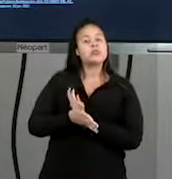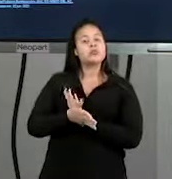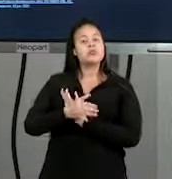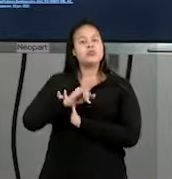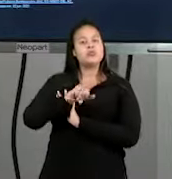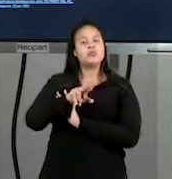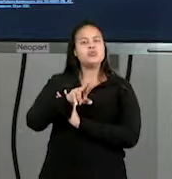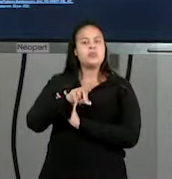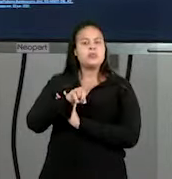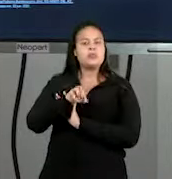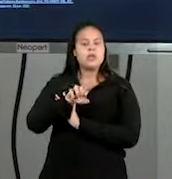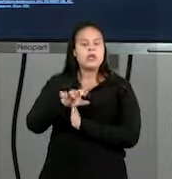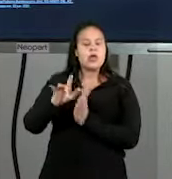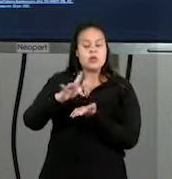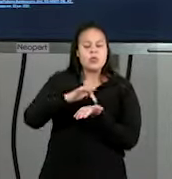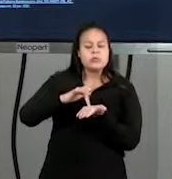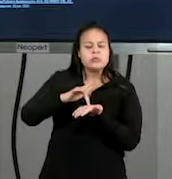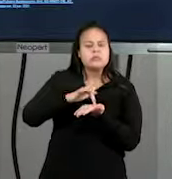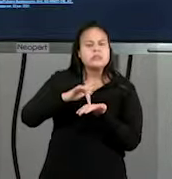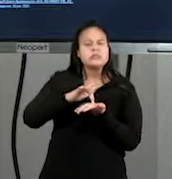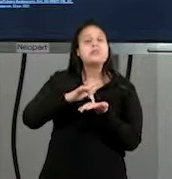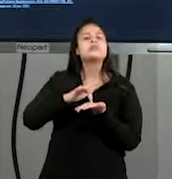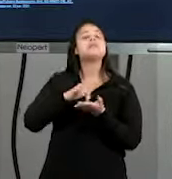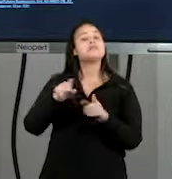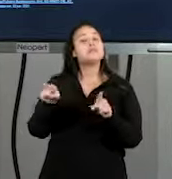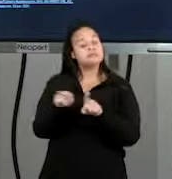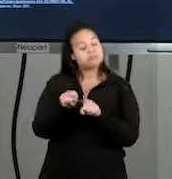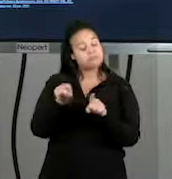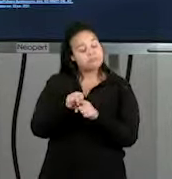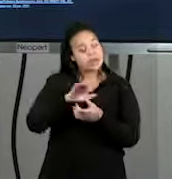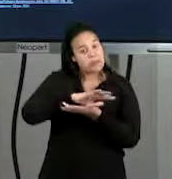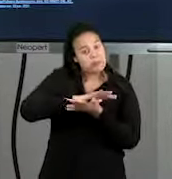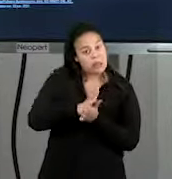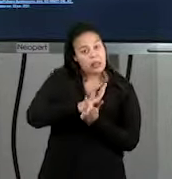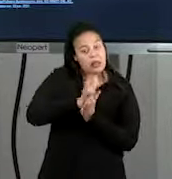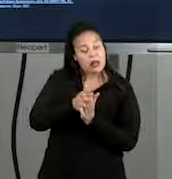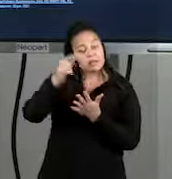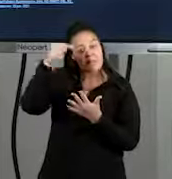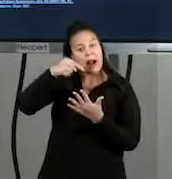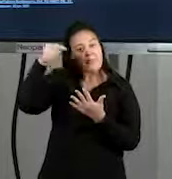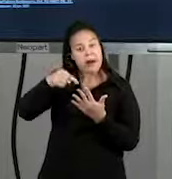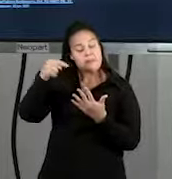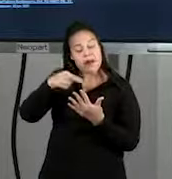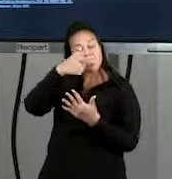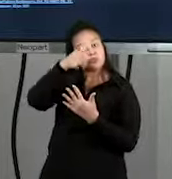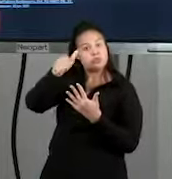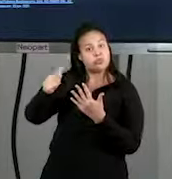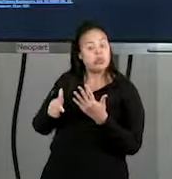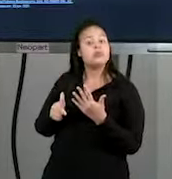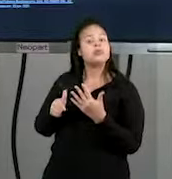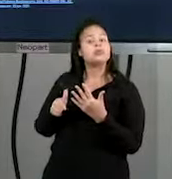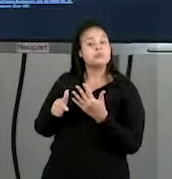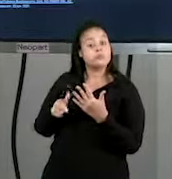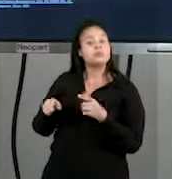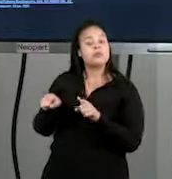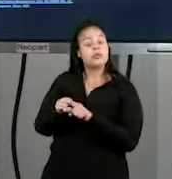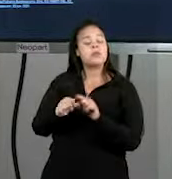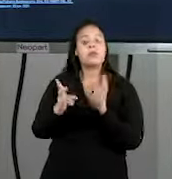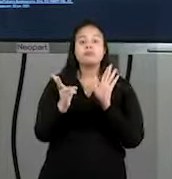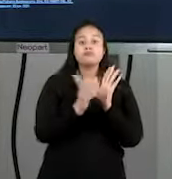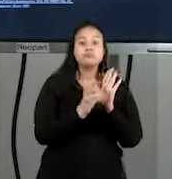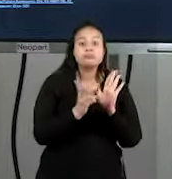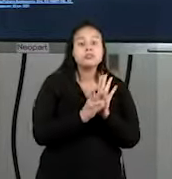preconceito contra ciganos e há preconceitos também contra pessoas de outras etnias, além dos negros, como por exemplo os indígenas,